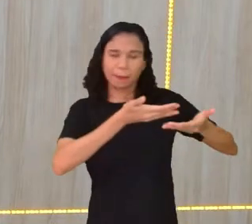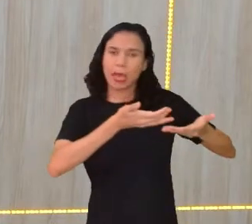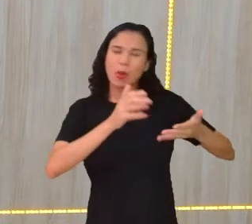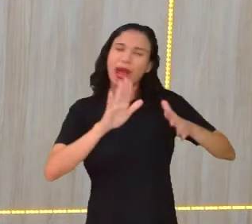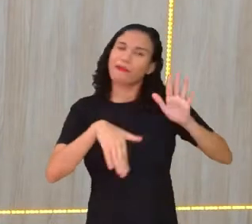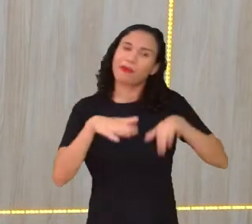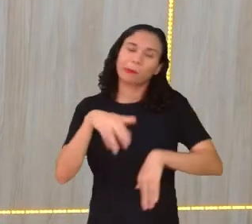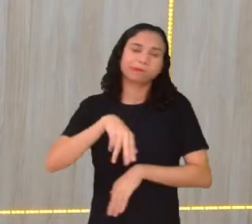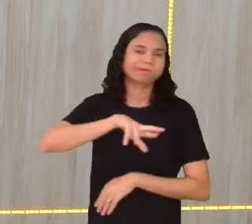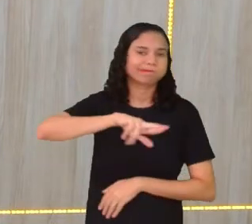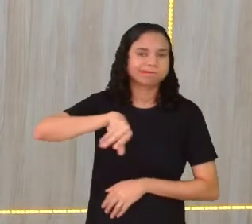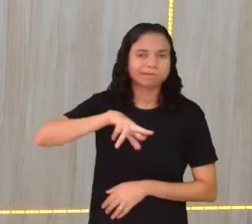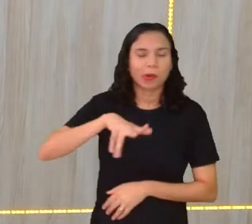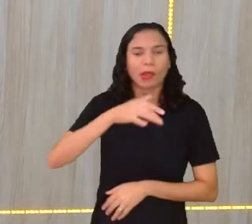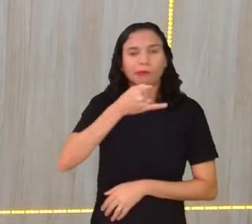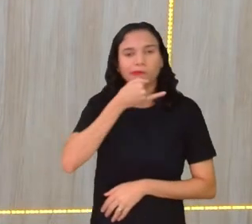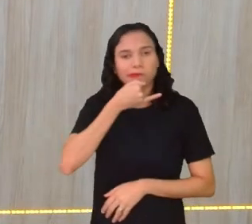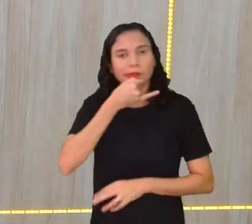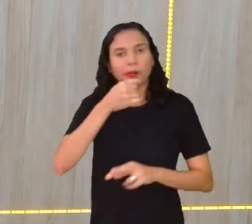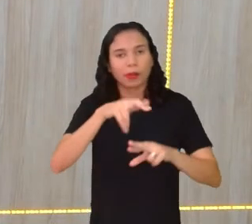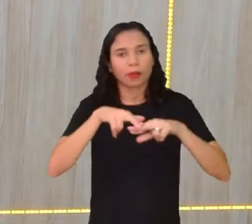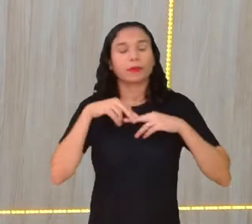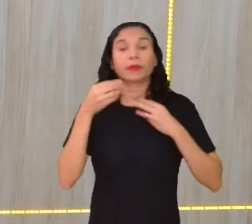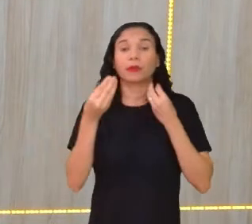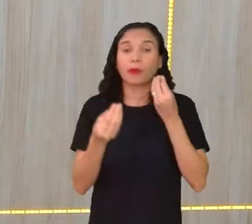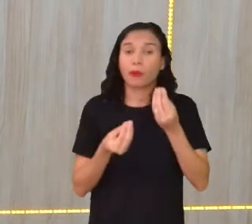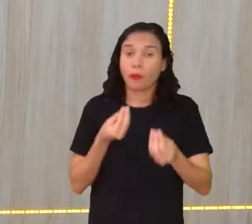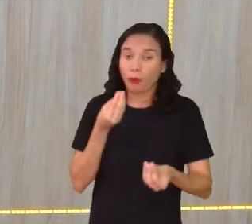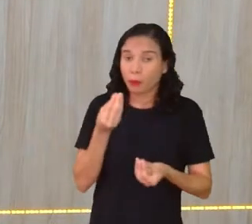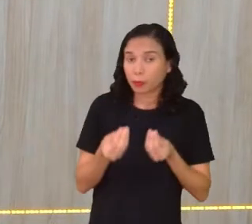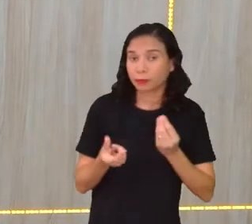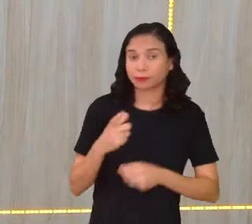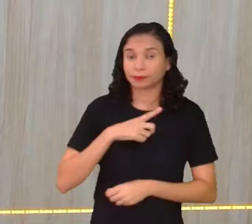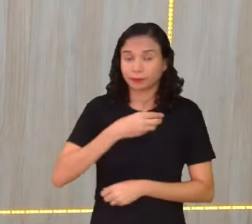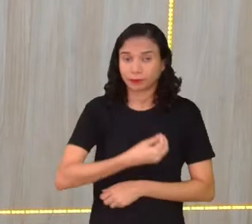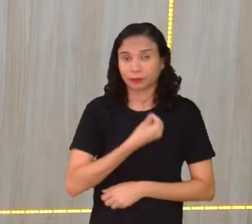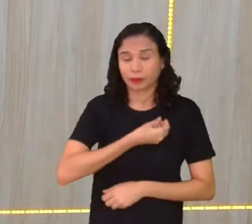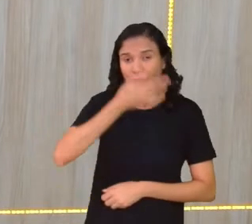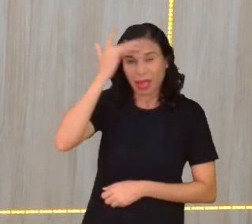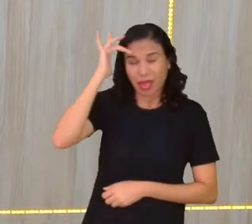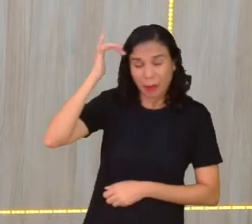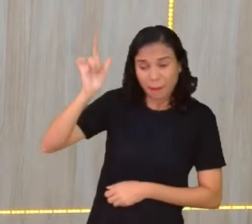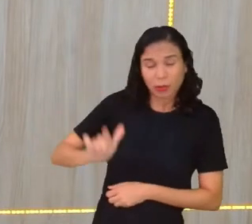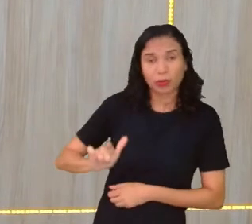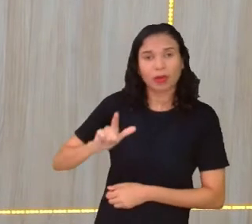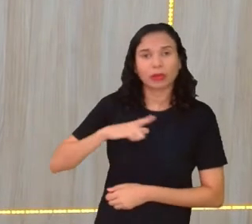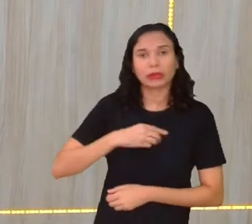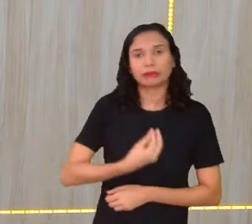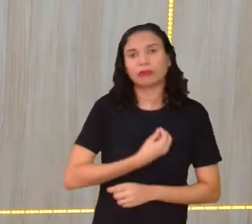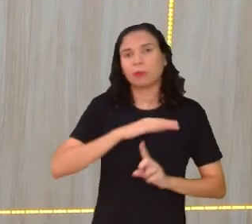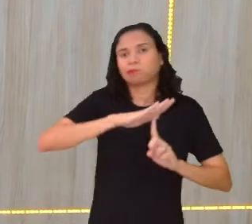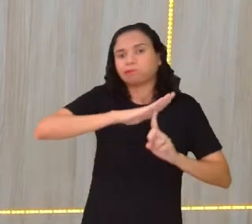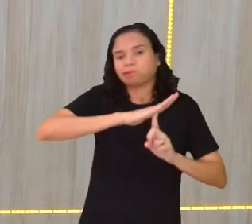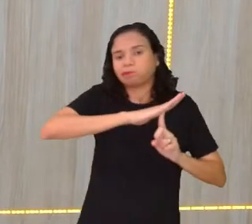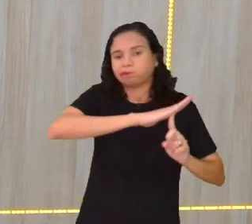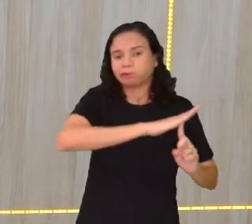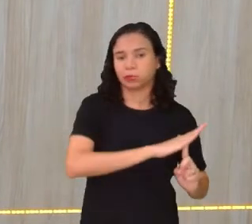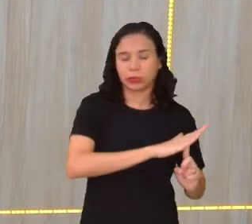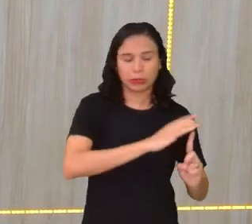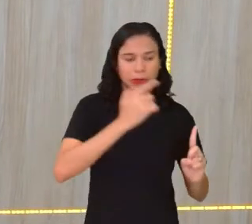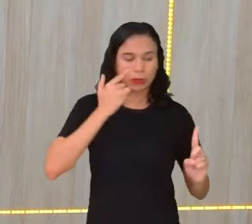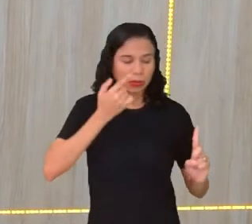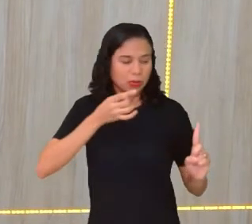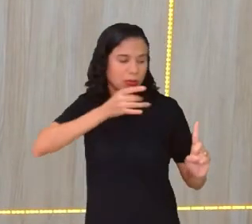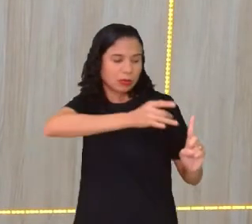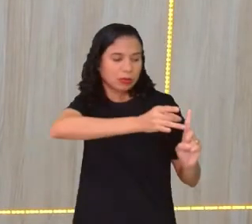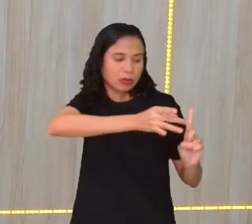infelizmente. Então, nesse sentido, essas pessoas são submetidas a uma prática,